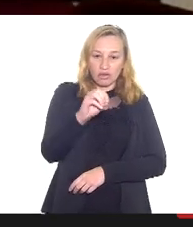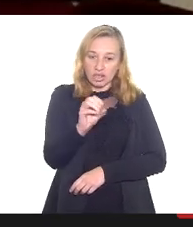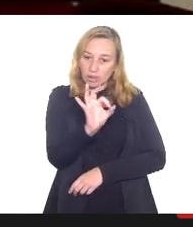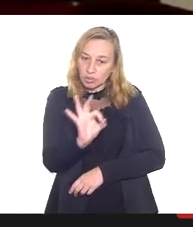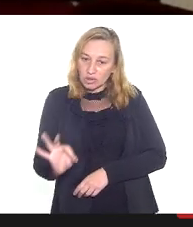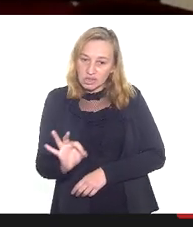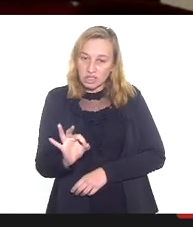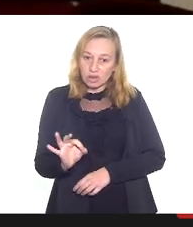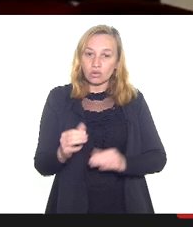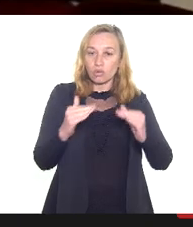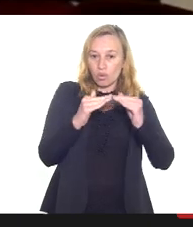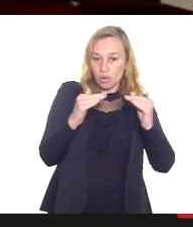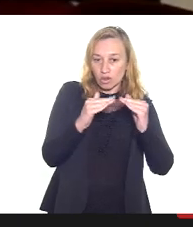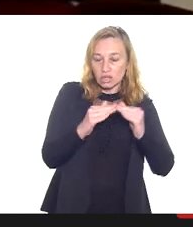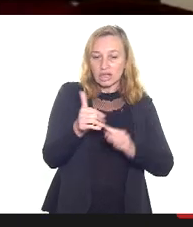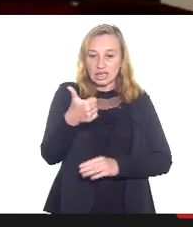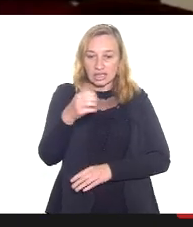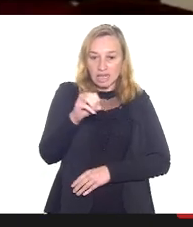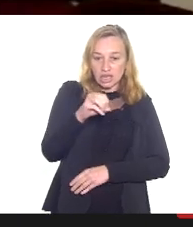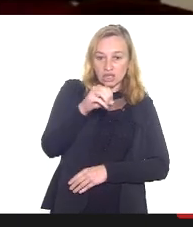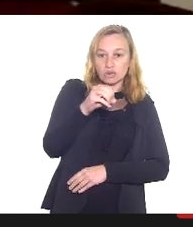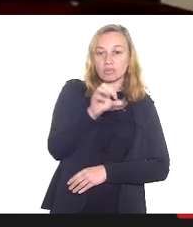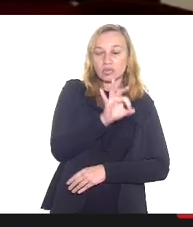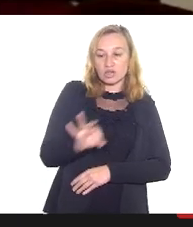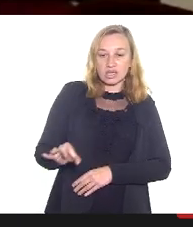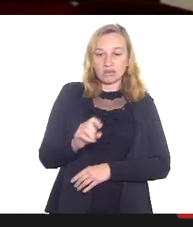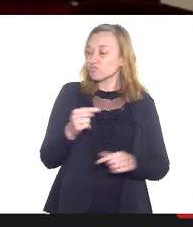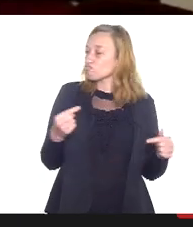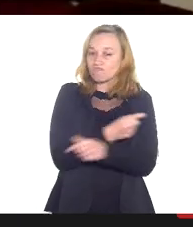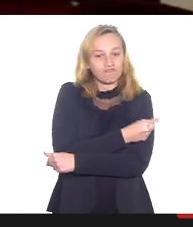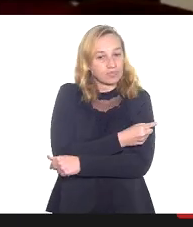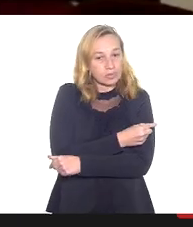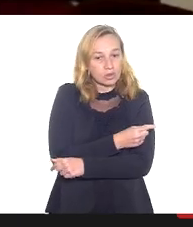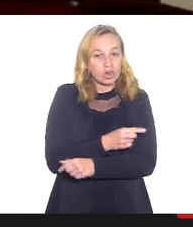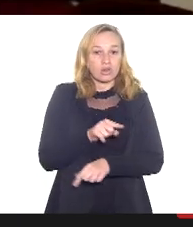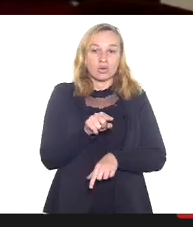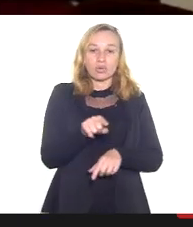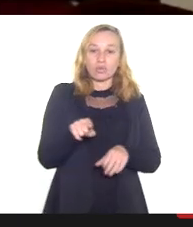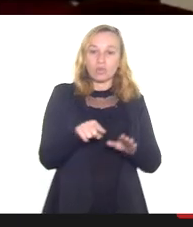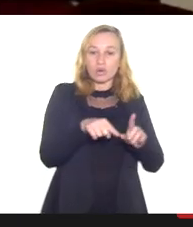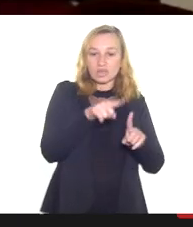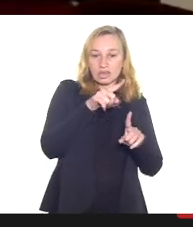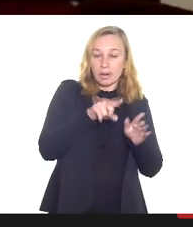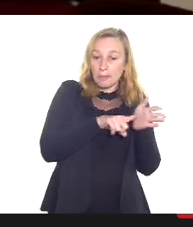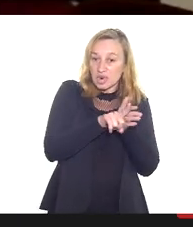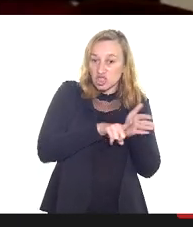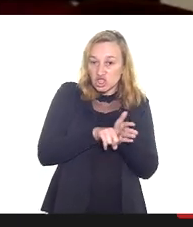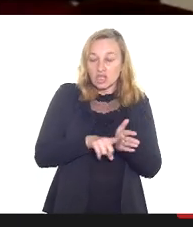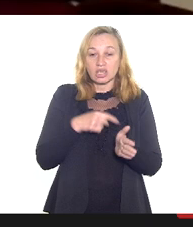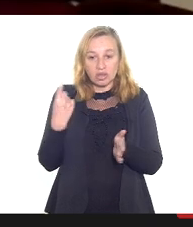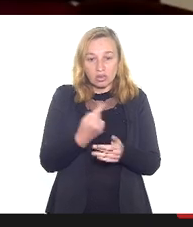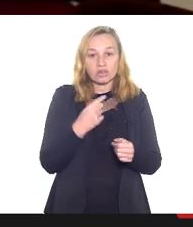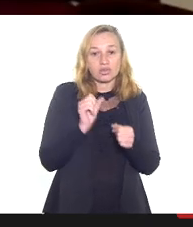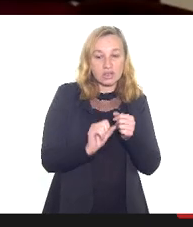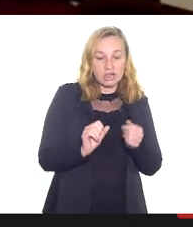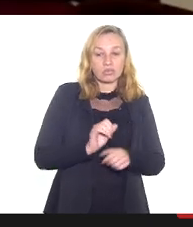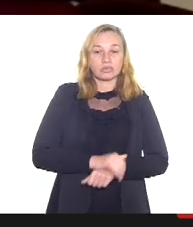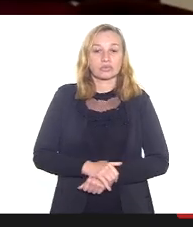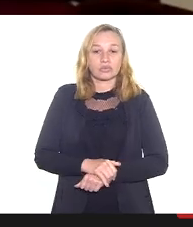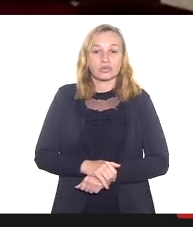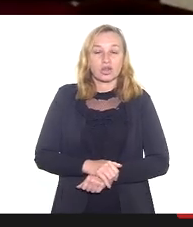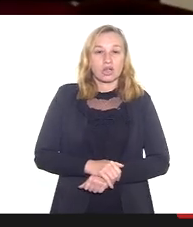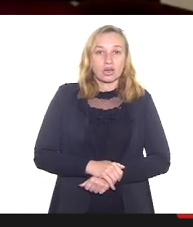90% concordando e 10% discordando. Por esse levantamento que nós fizemos, né,